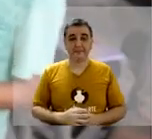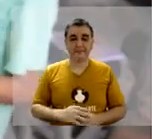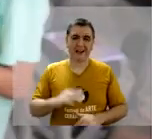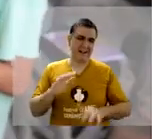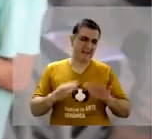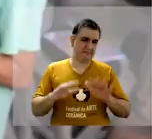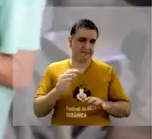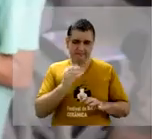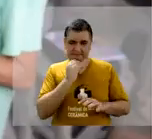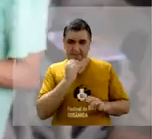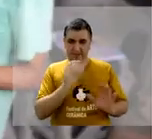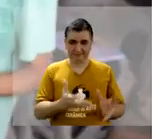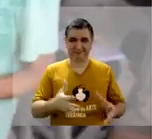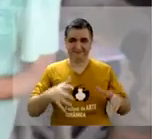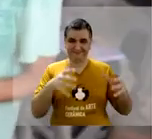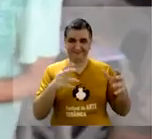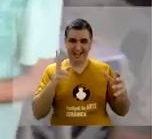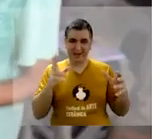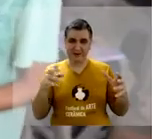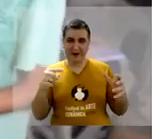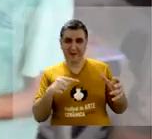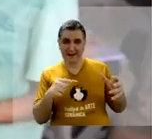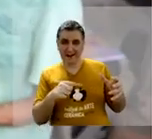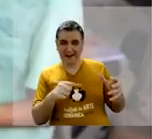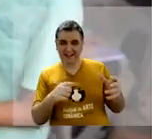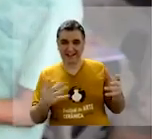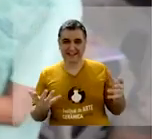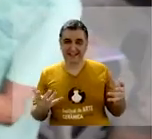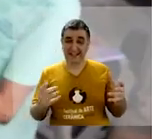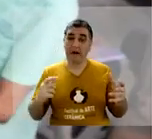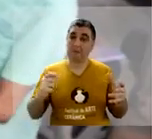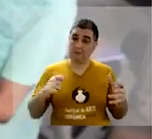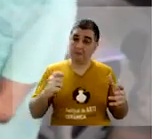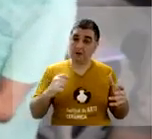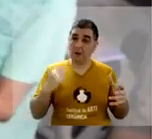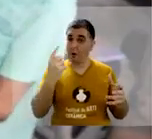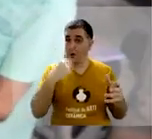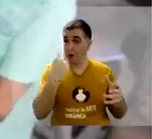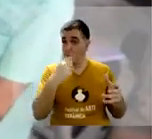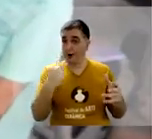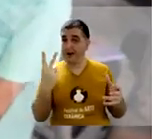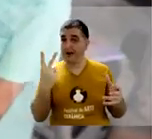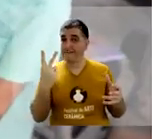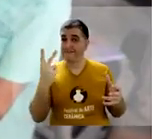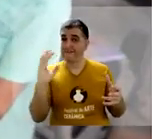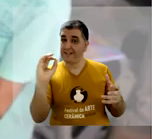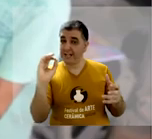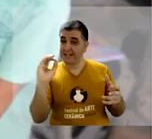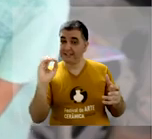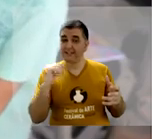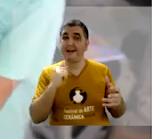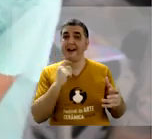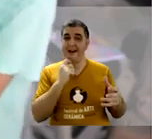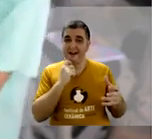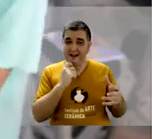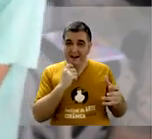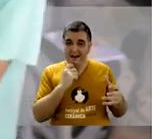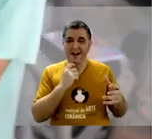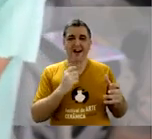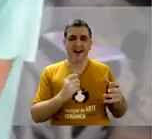acabo 20, dependendo de uma peça desse tamanho, ele cabe só no máximo umas